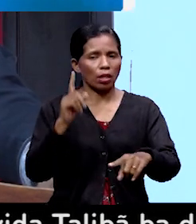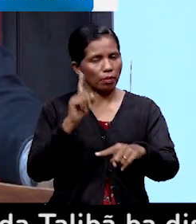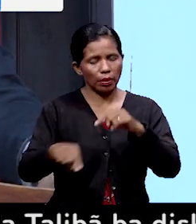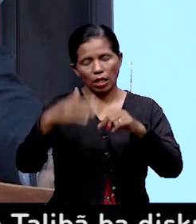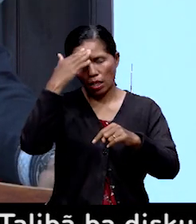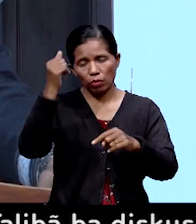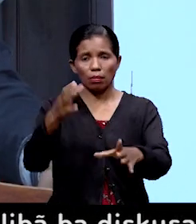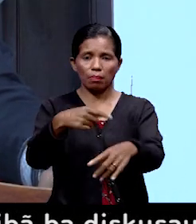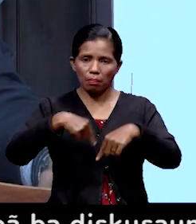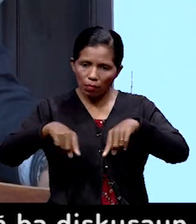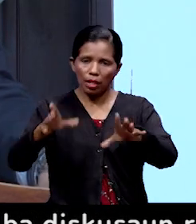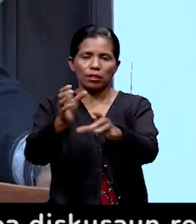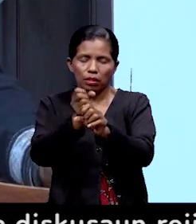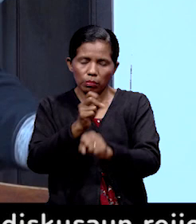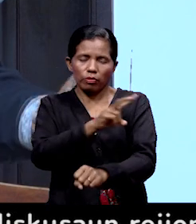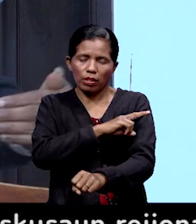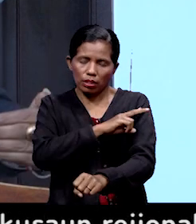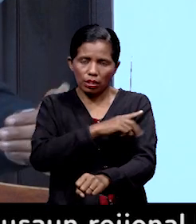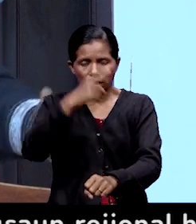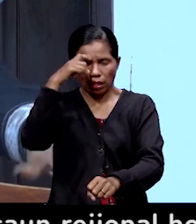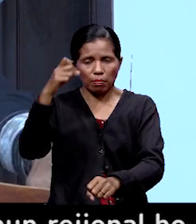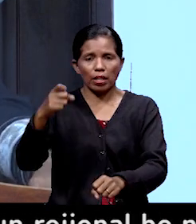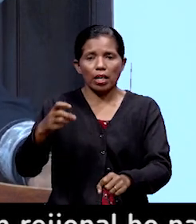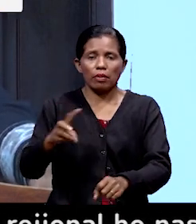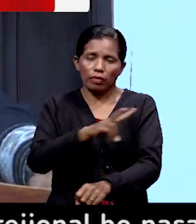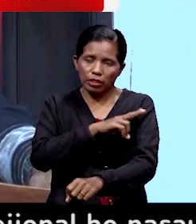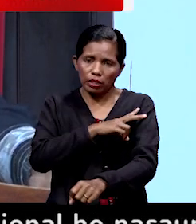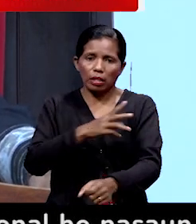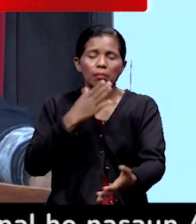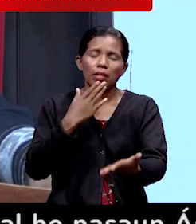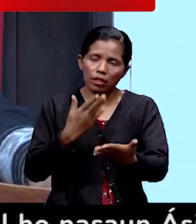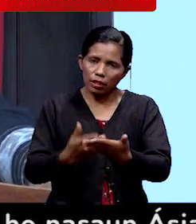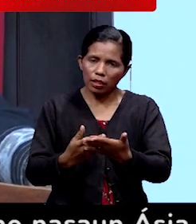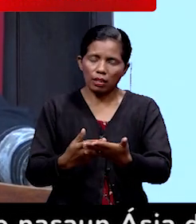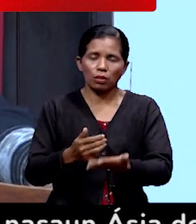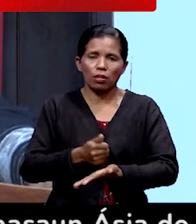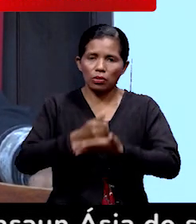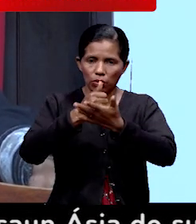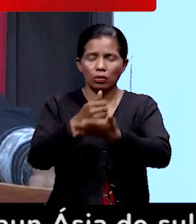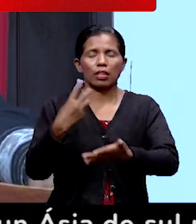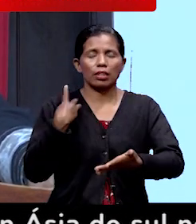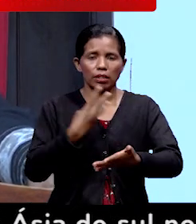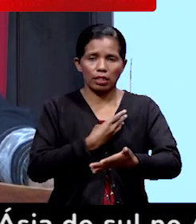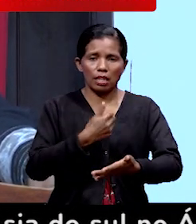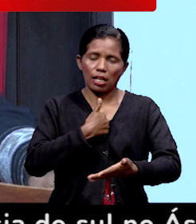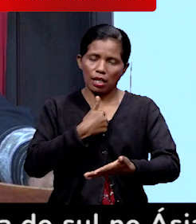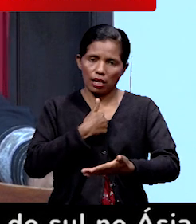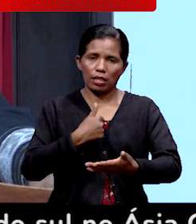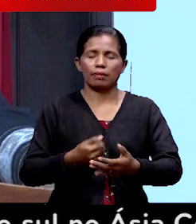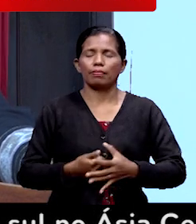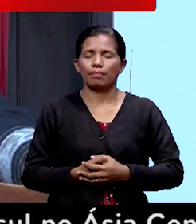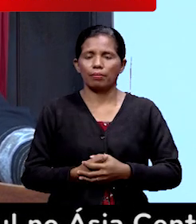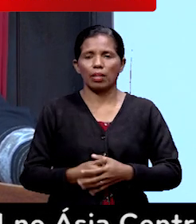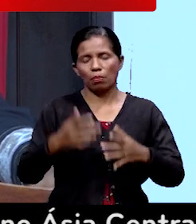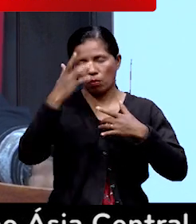a vacina, galan, mesec, ato, be, salva e tenha an, protege e tenha an de aquilo, para